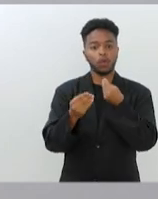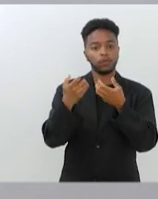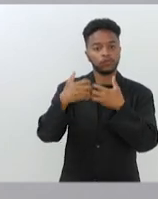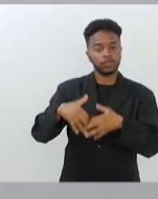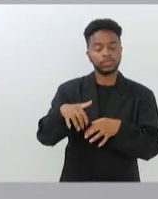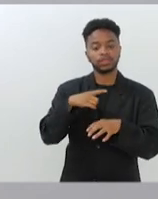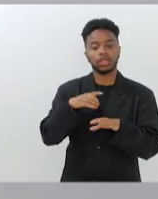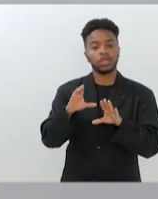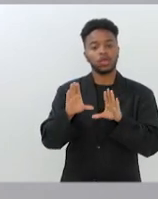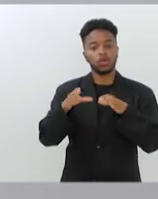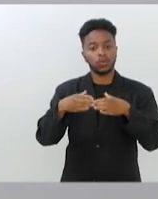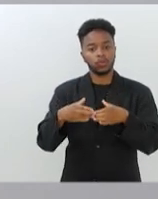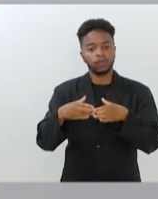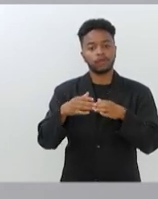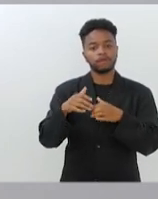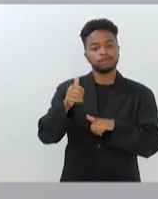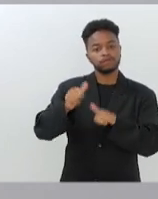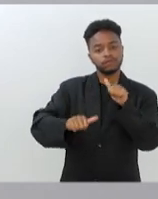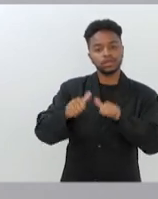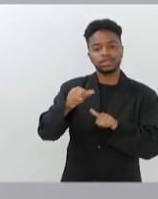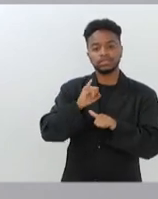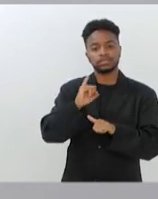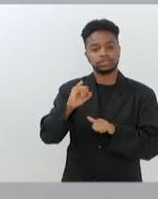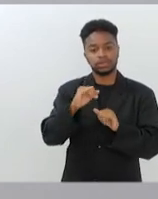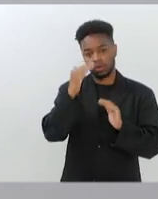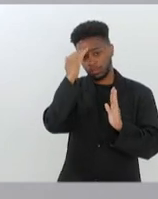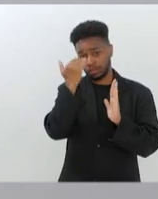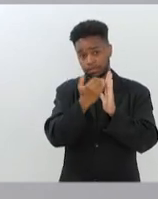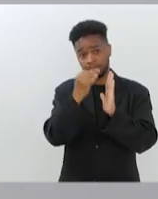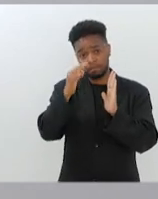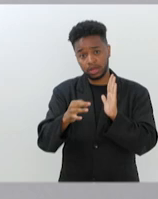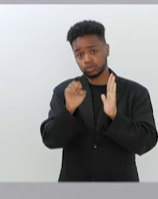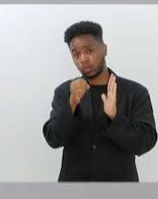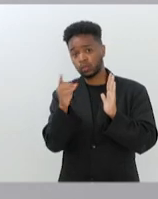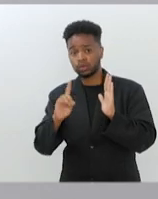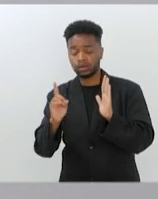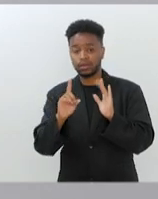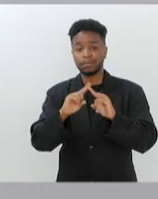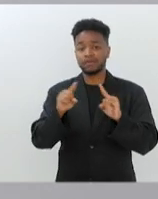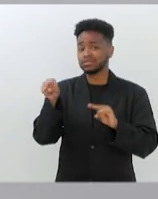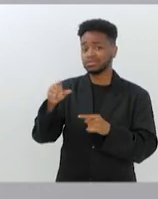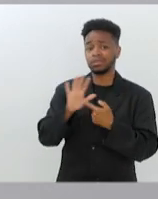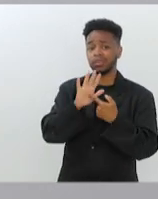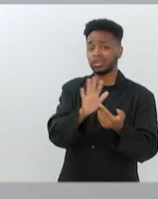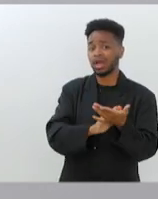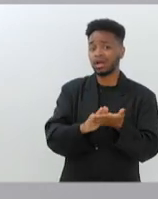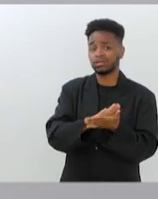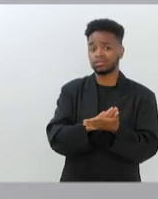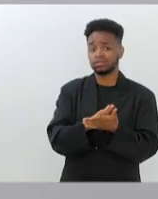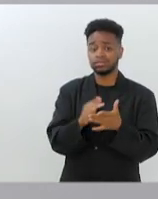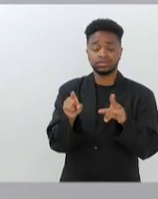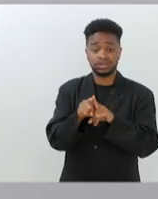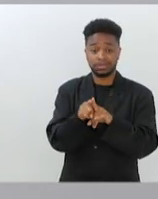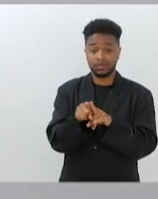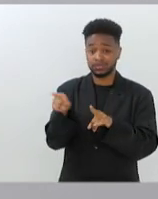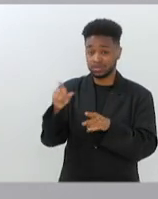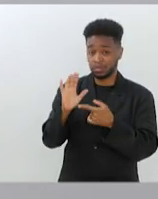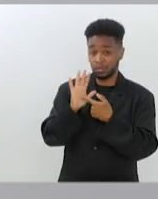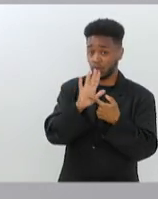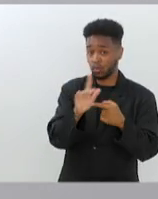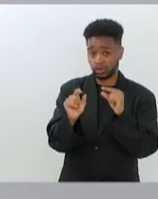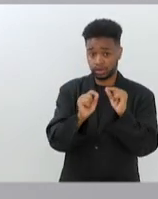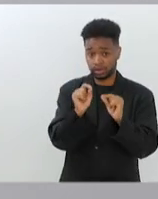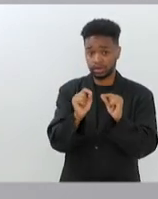comissão de verificação das contrapartidas se foram cumpridas a senhora não mostrou nenhuma contrapartida Aliás a senhora demonstrou aqui algumas